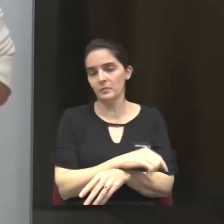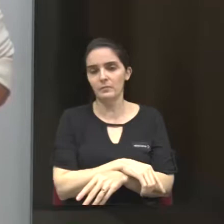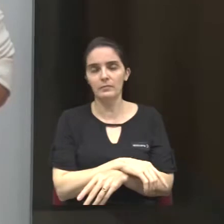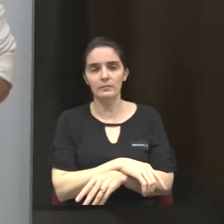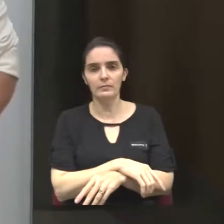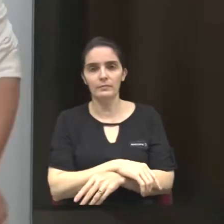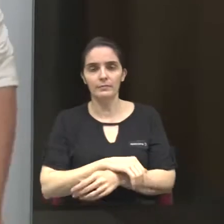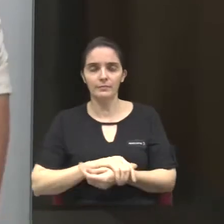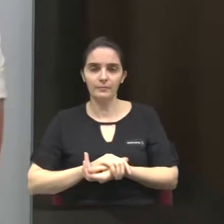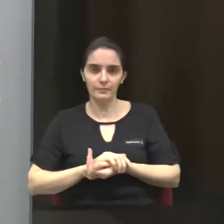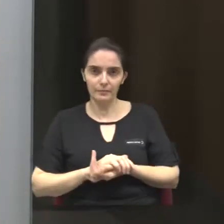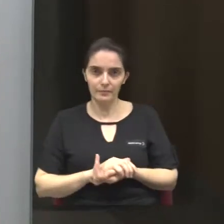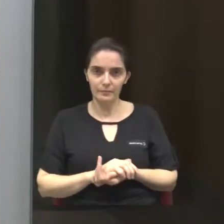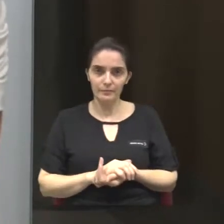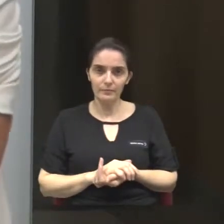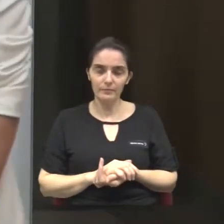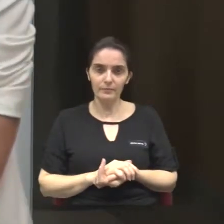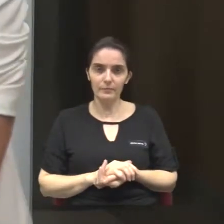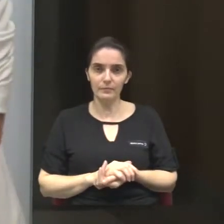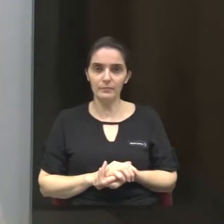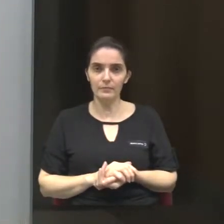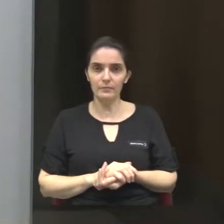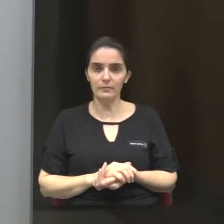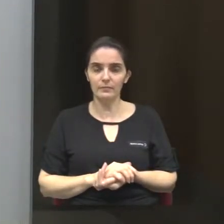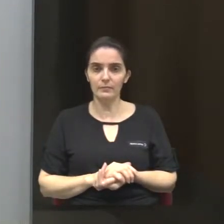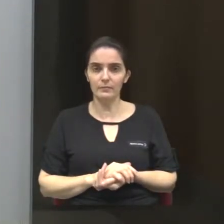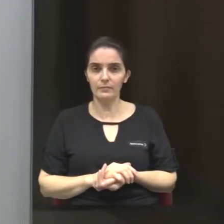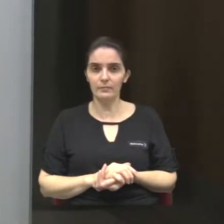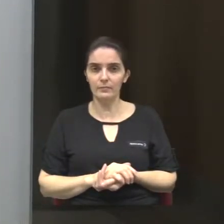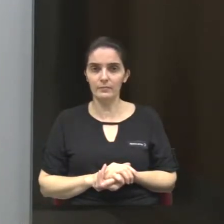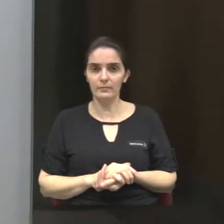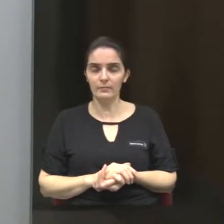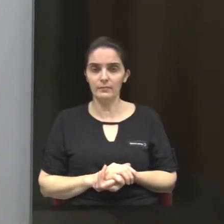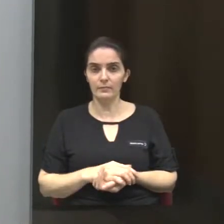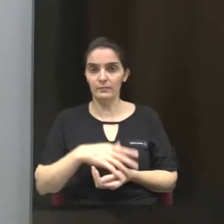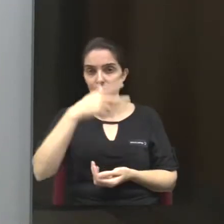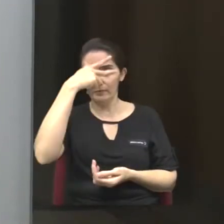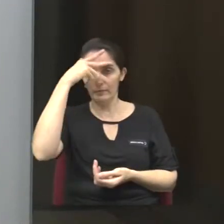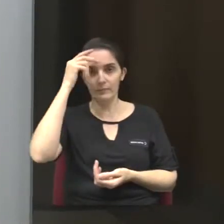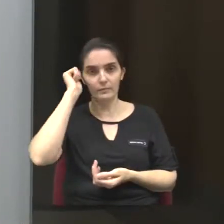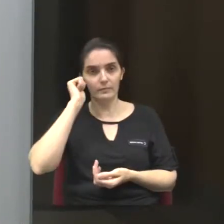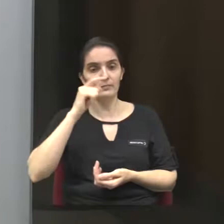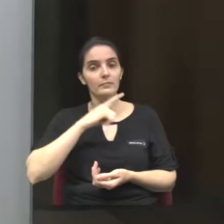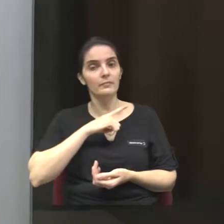diferentes. A prefeitura tem, sim, feito